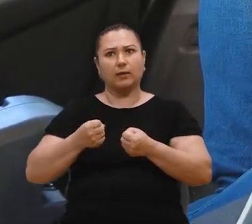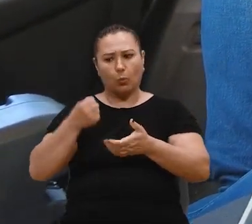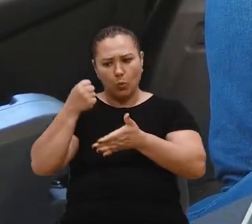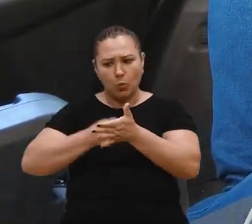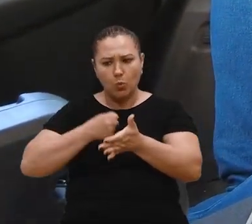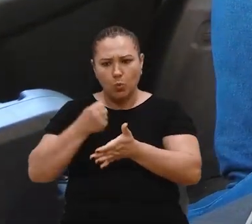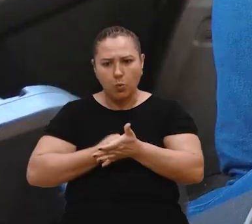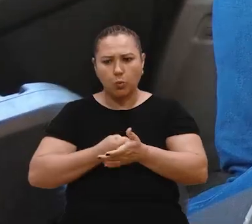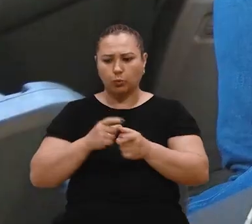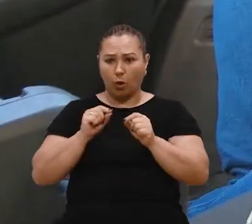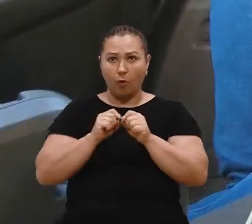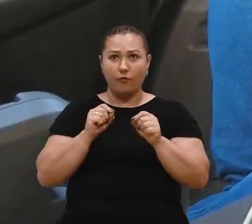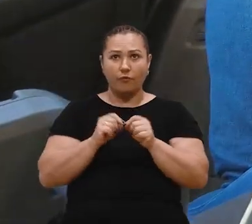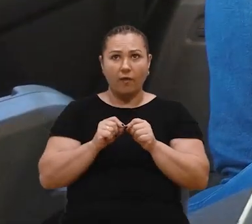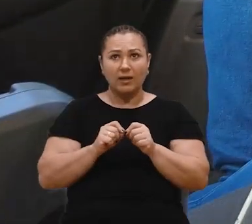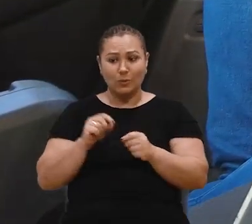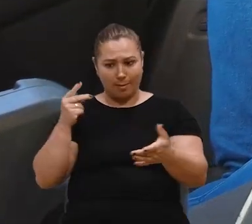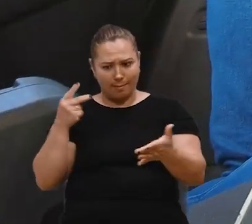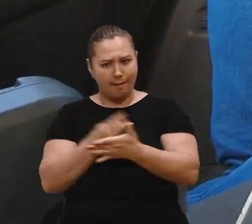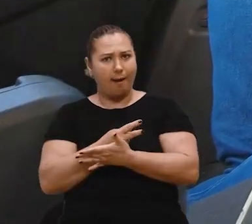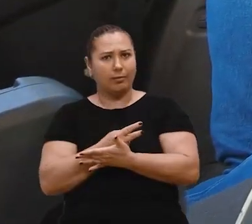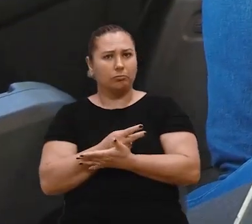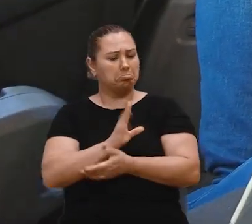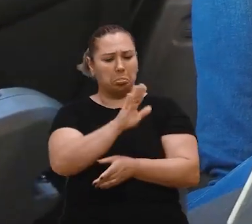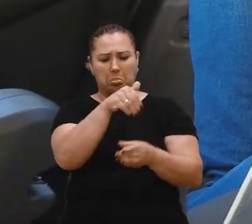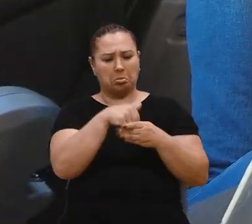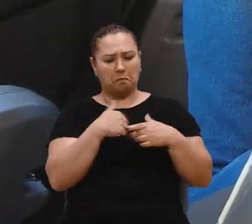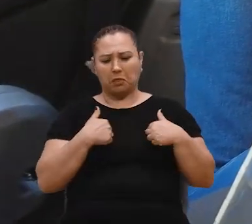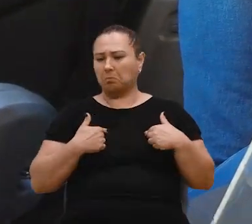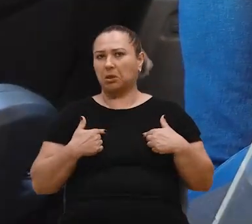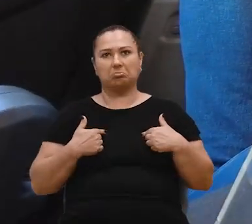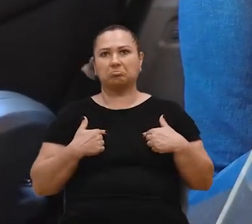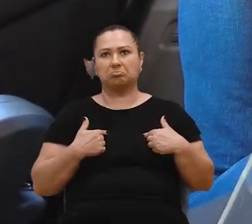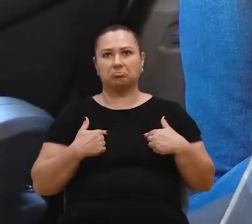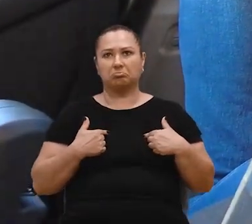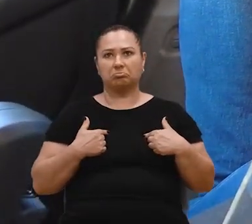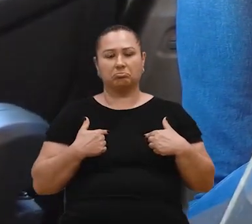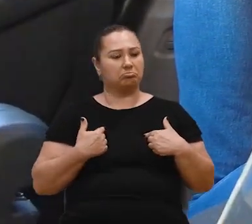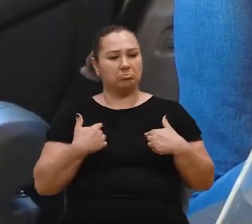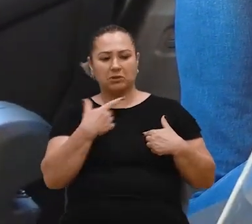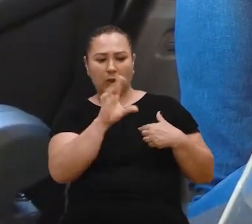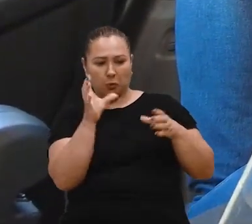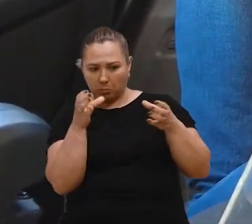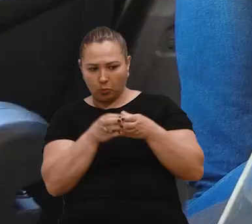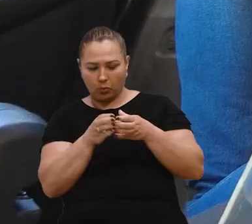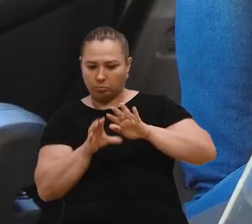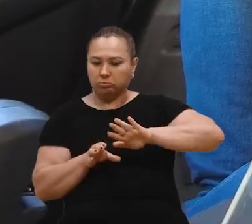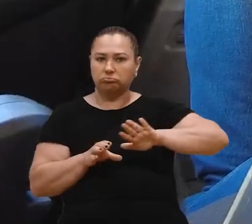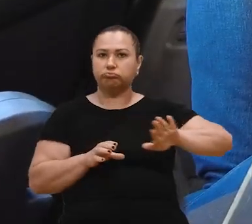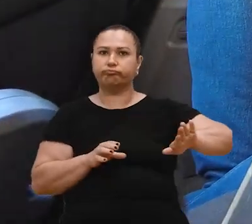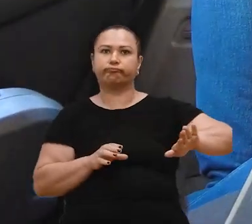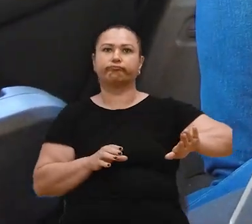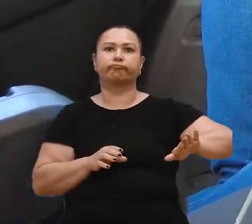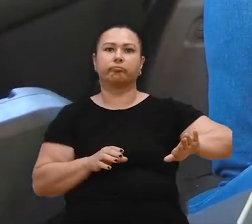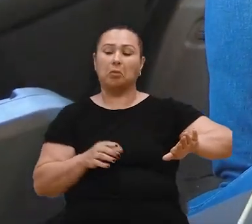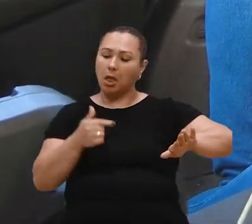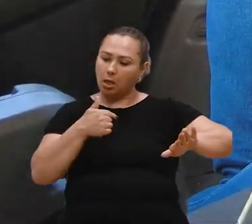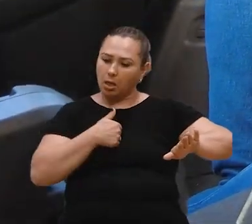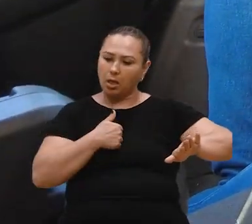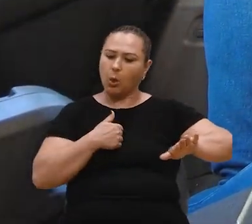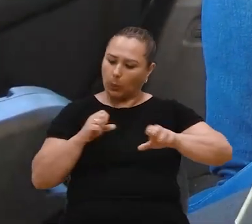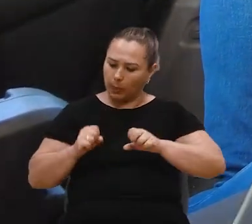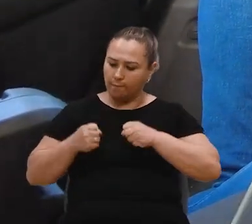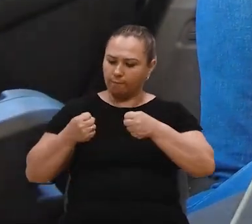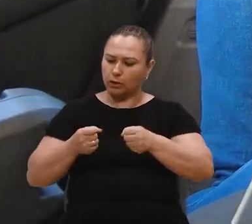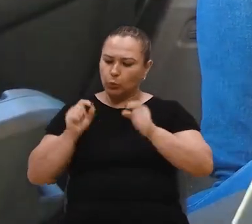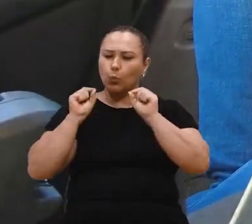que eu faço está errado, não vote em mim, porque você não é da minha turma, entendeu? Eu defendo o que é